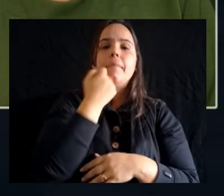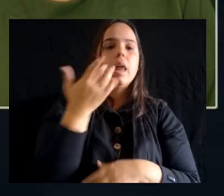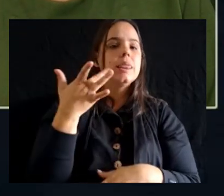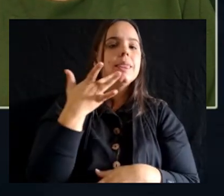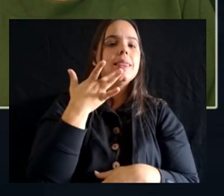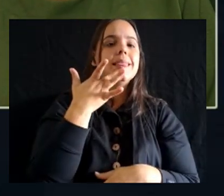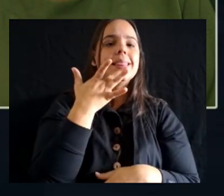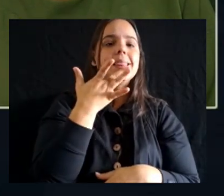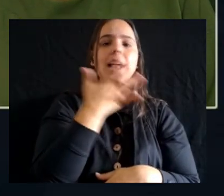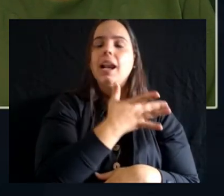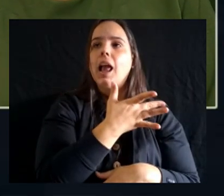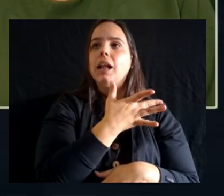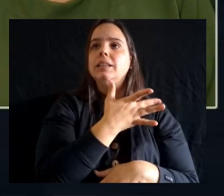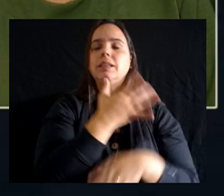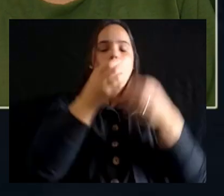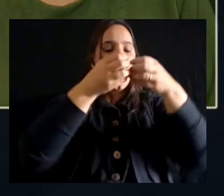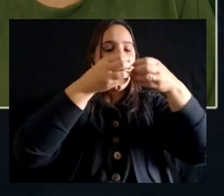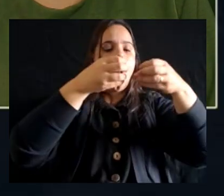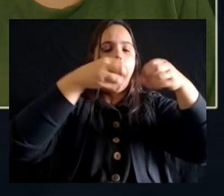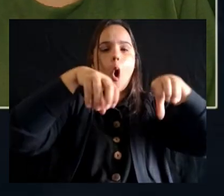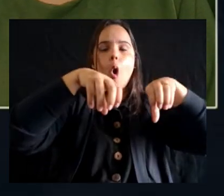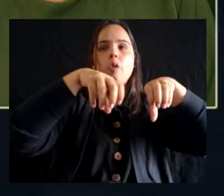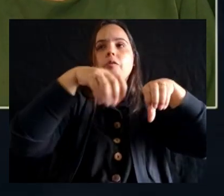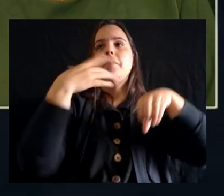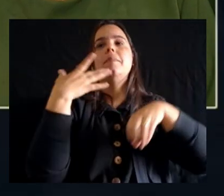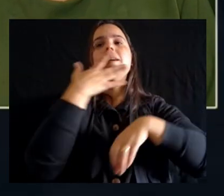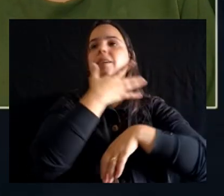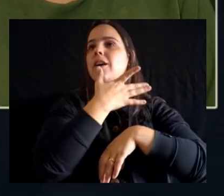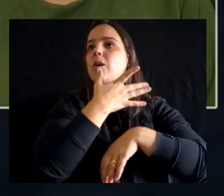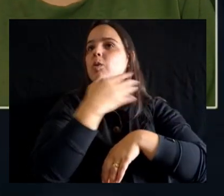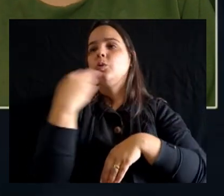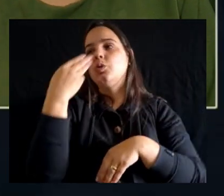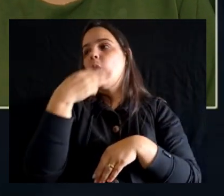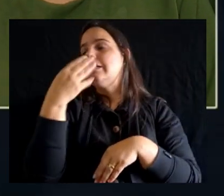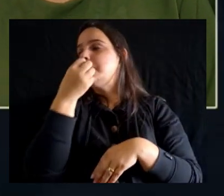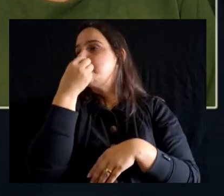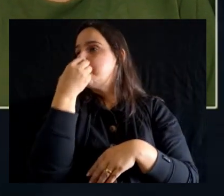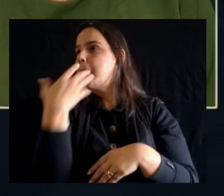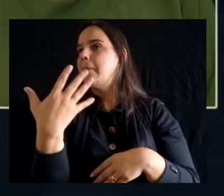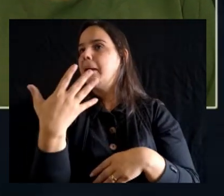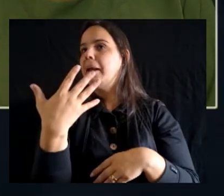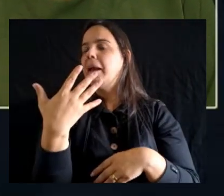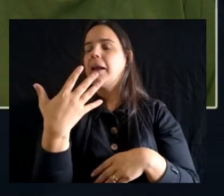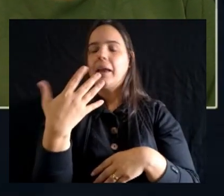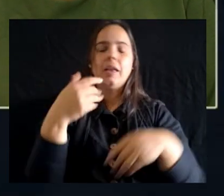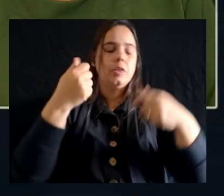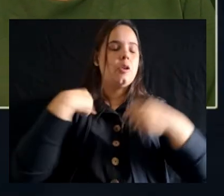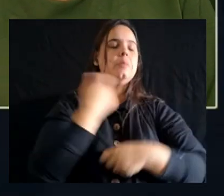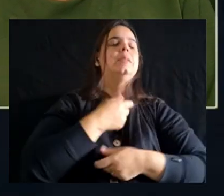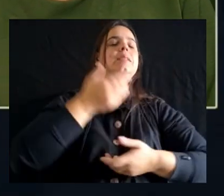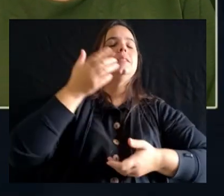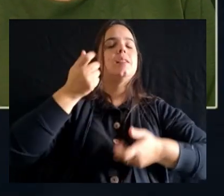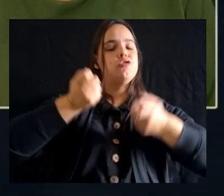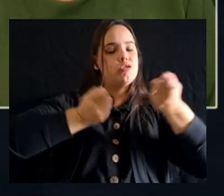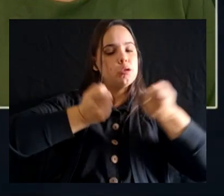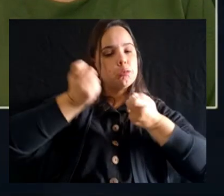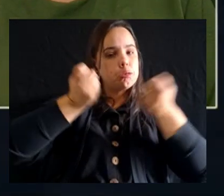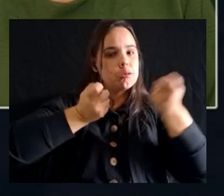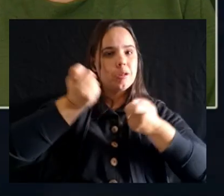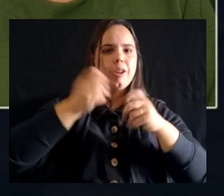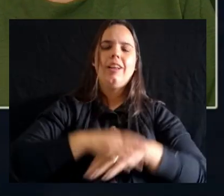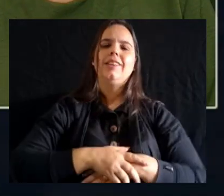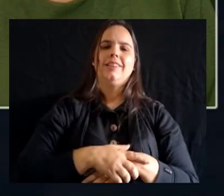ovo é maravilhoso, né? Um docinho também faz bem, a gente precisa de equilíbrio, né? Então vamos lá, ajuda a gente,